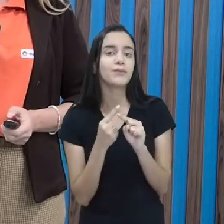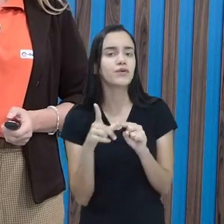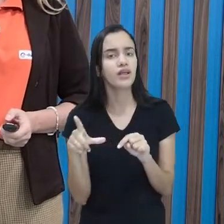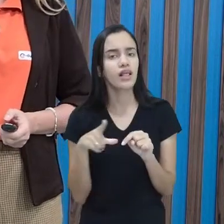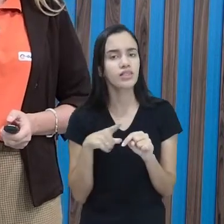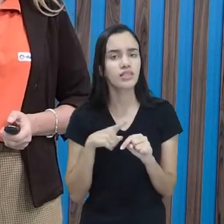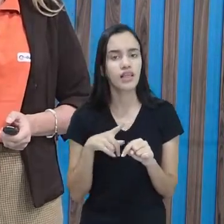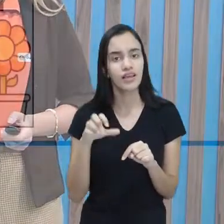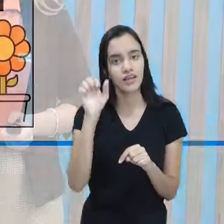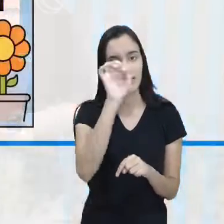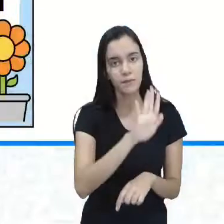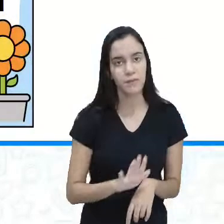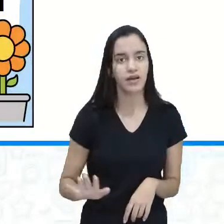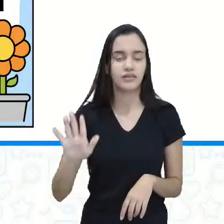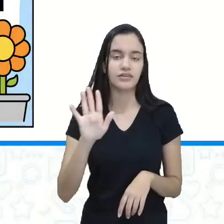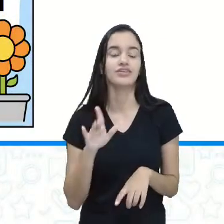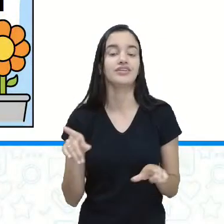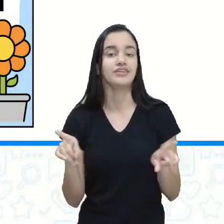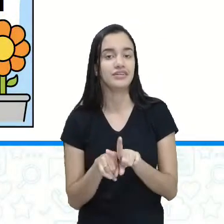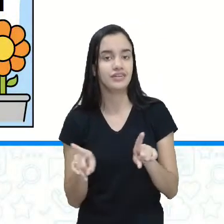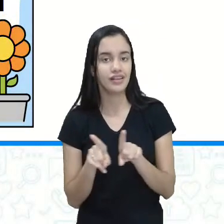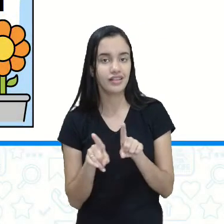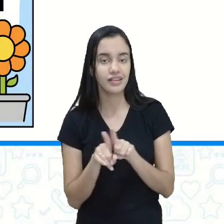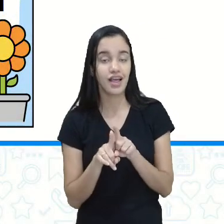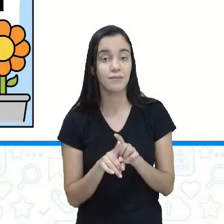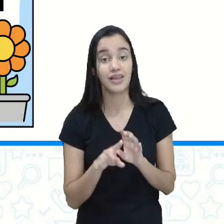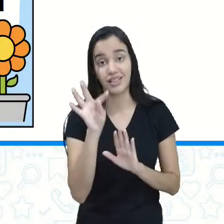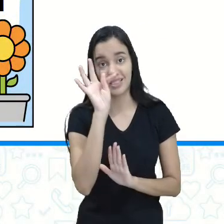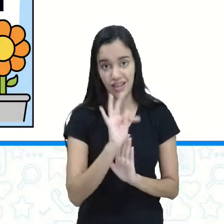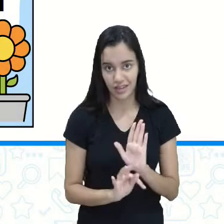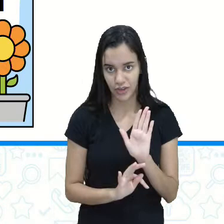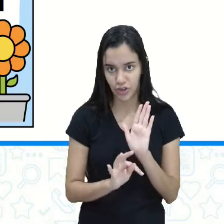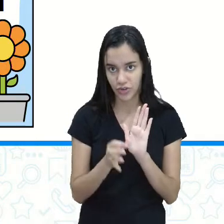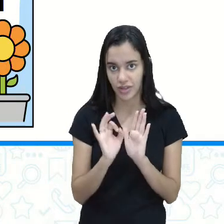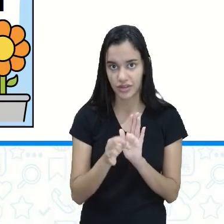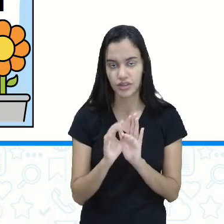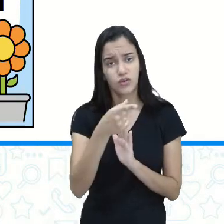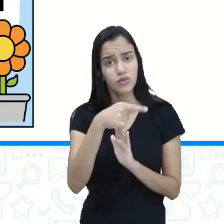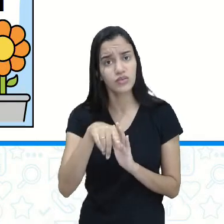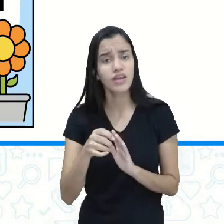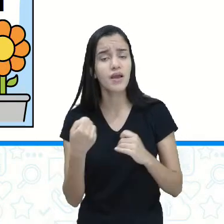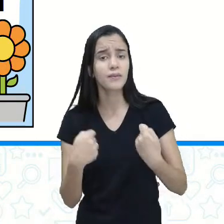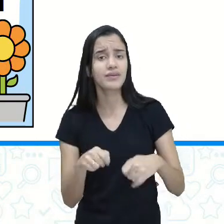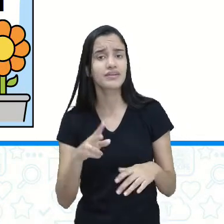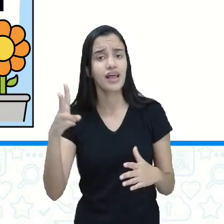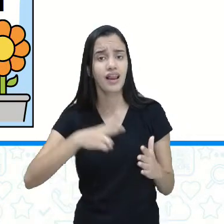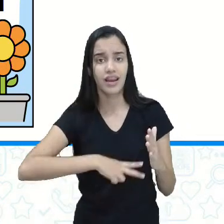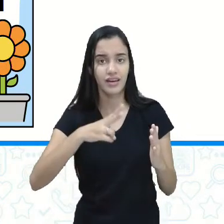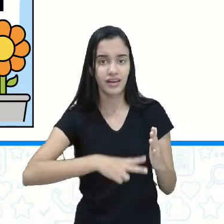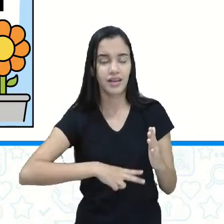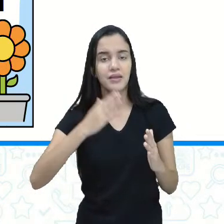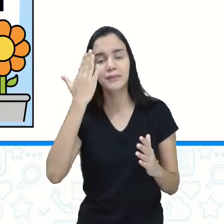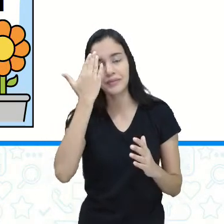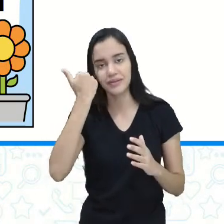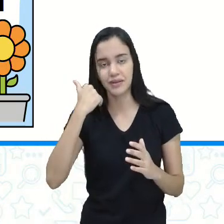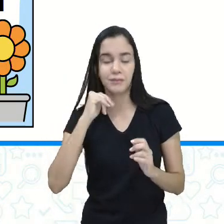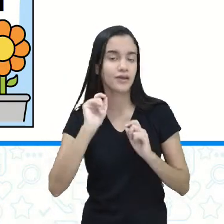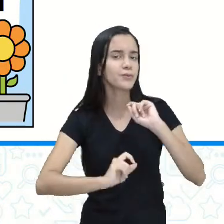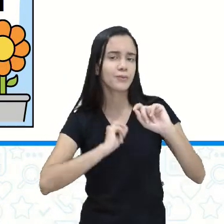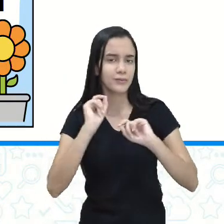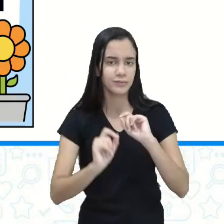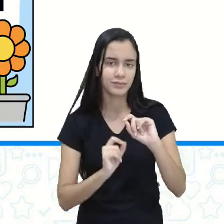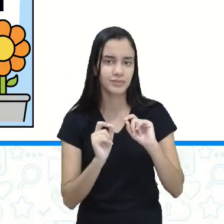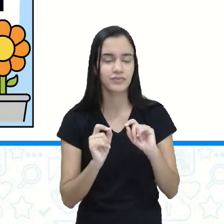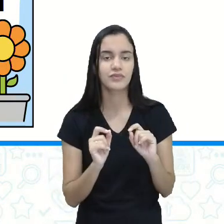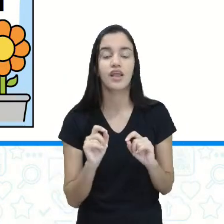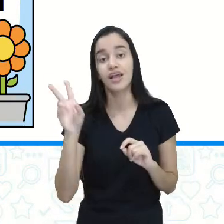tem imagens e também tem textos, tá certo? Você precisa ler para saber do que se